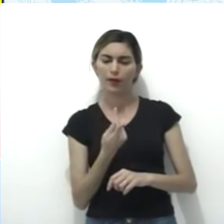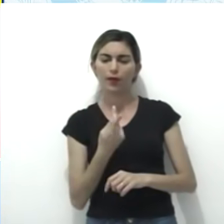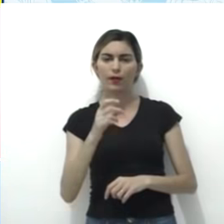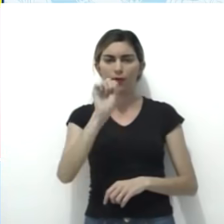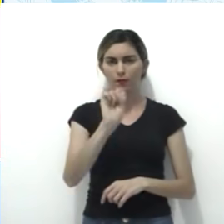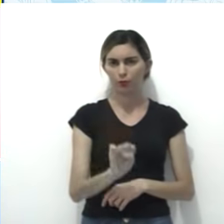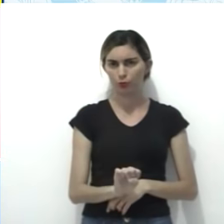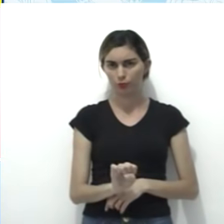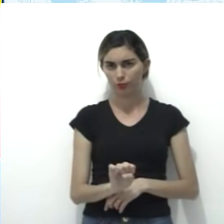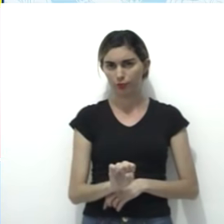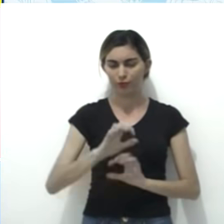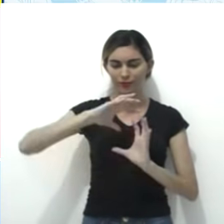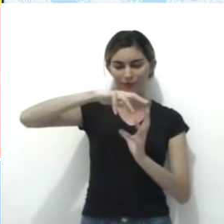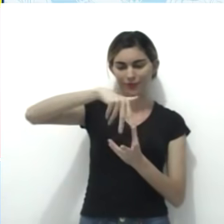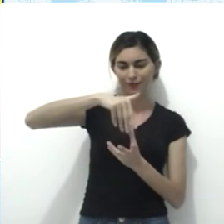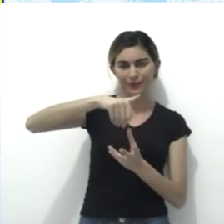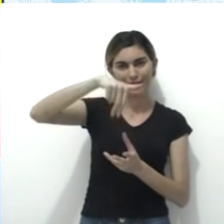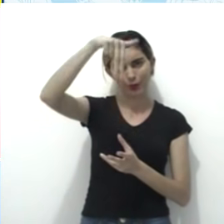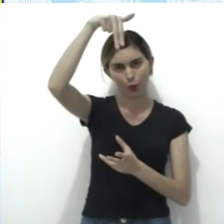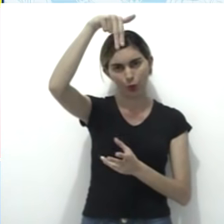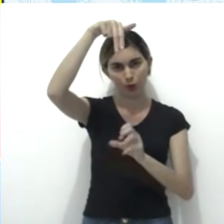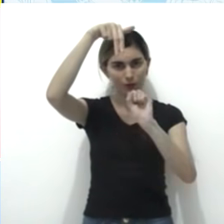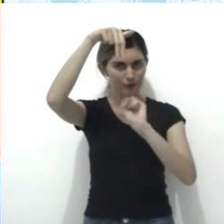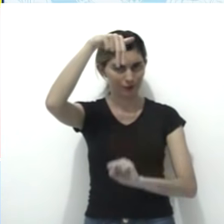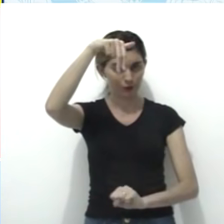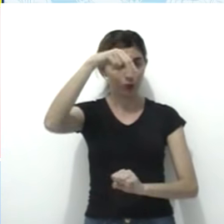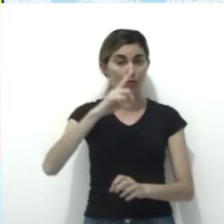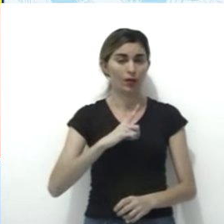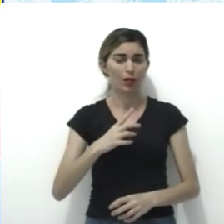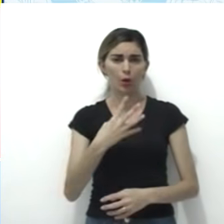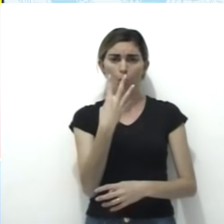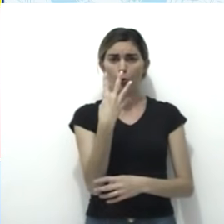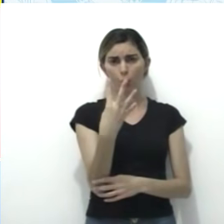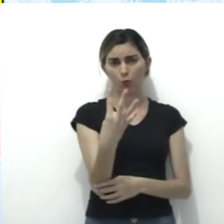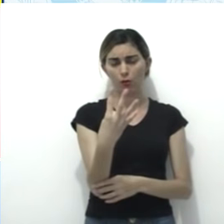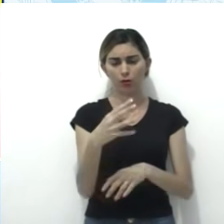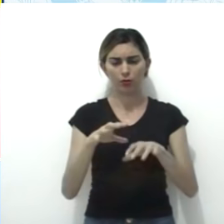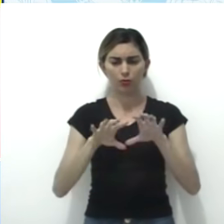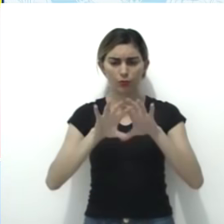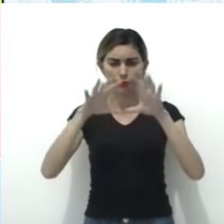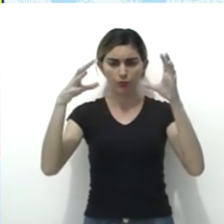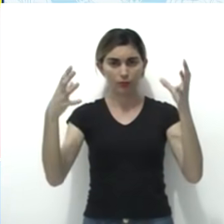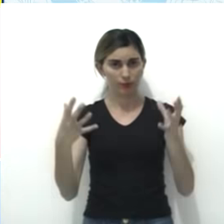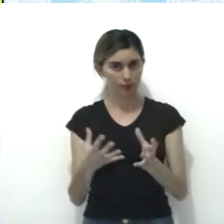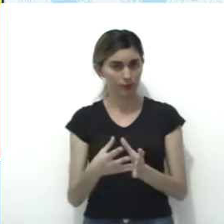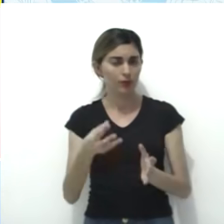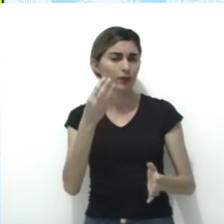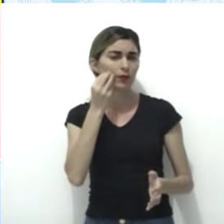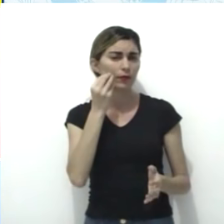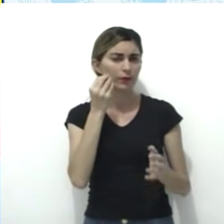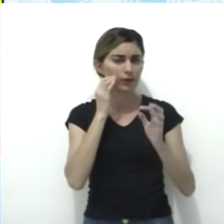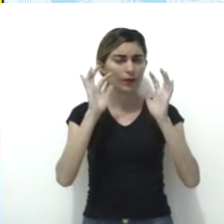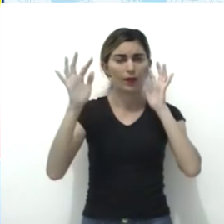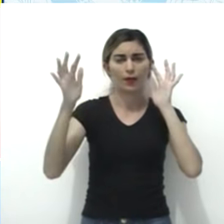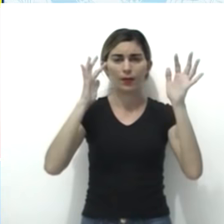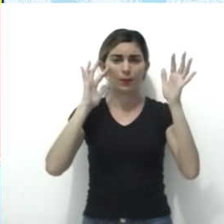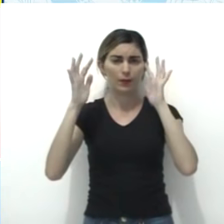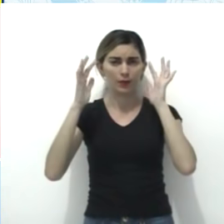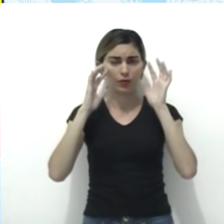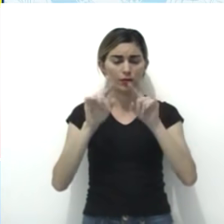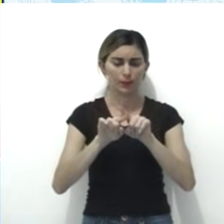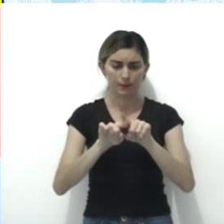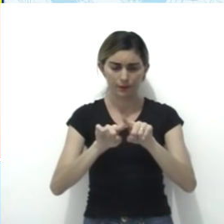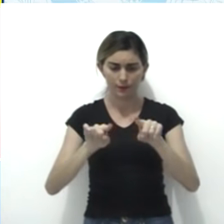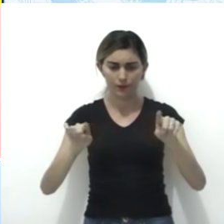norte e o hemisfério sul existe quatro posições do planeta então vamos imaginar